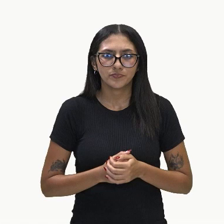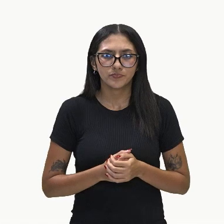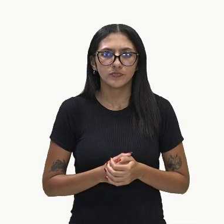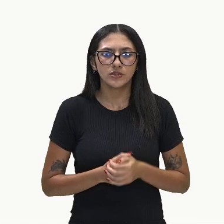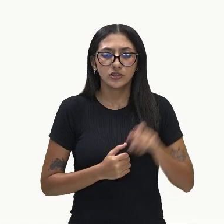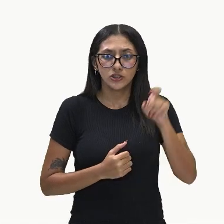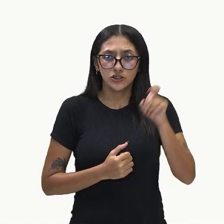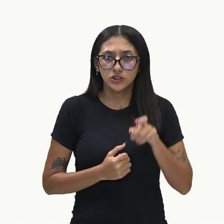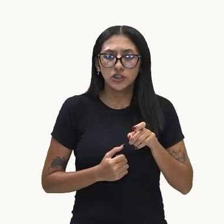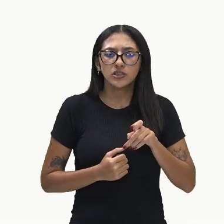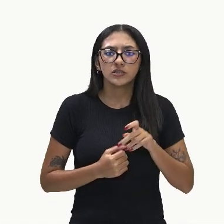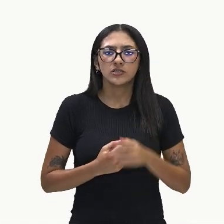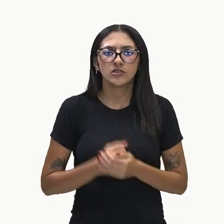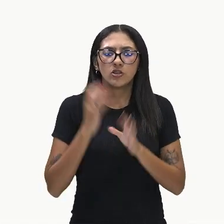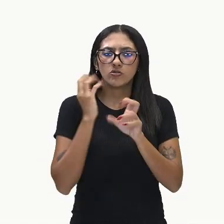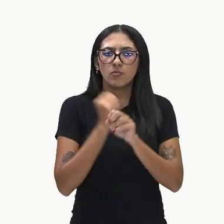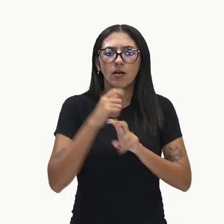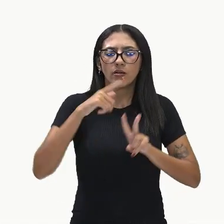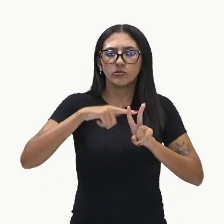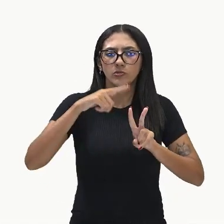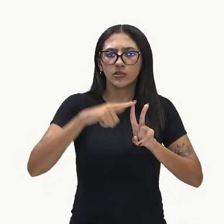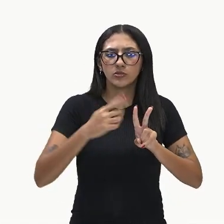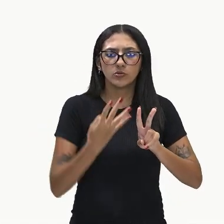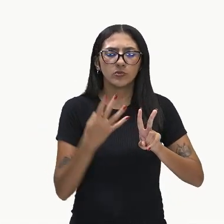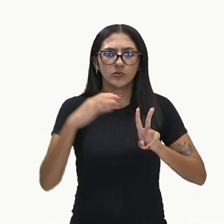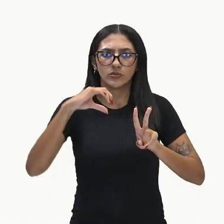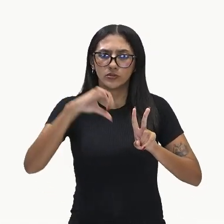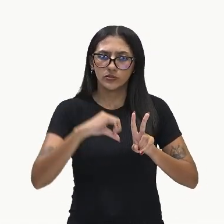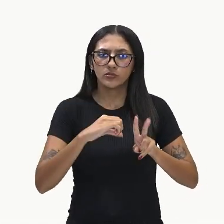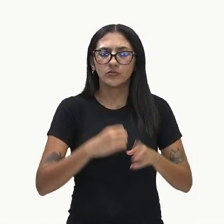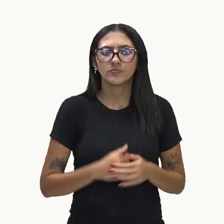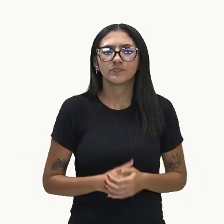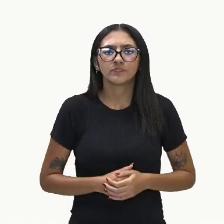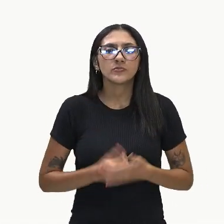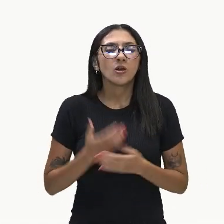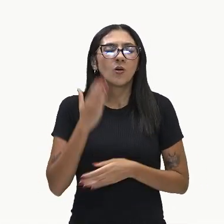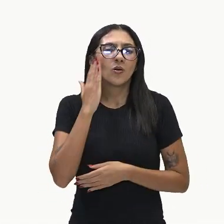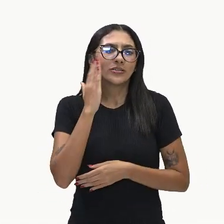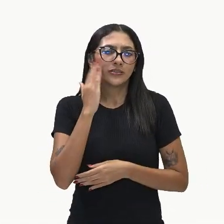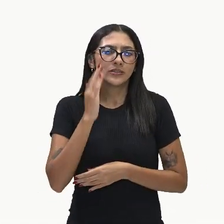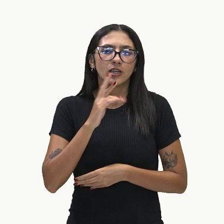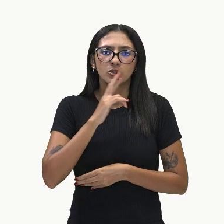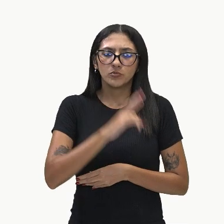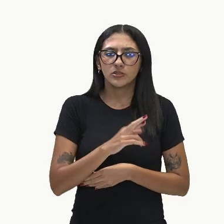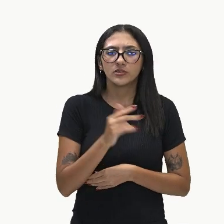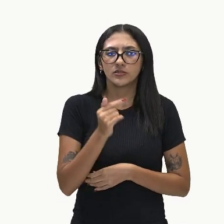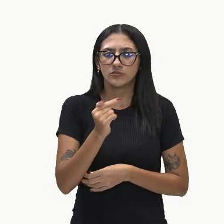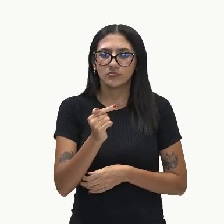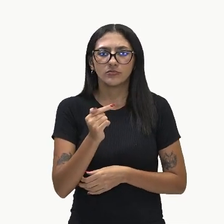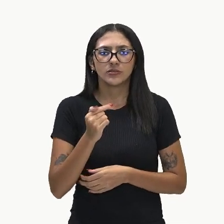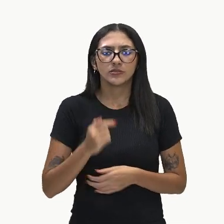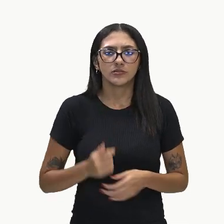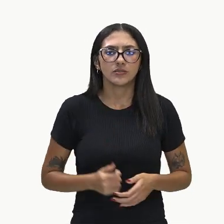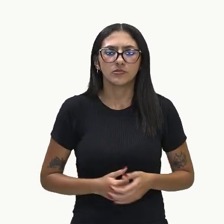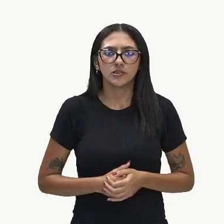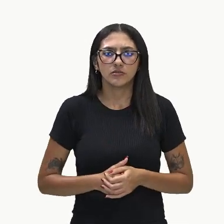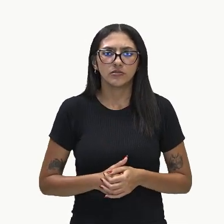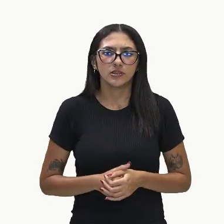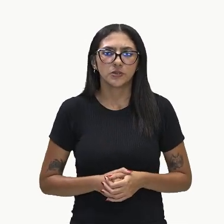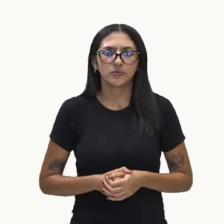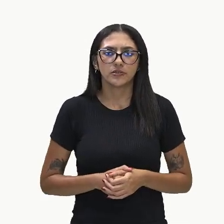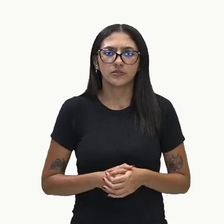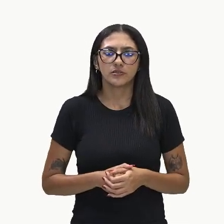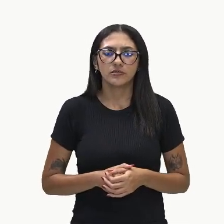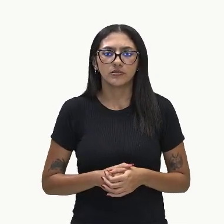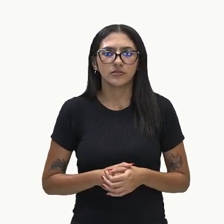quadrada de 49. Então, eu sei que é o 7. Só que, o que significa esse mais